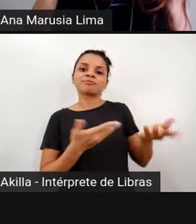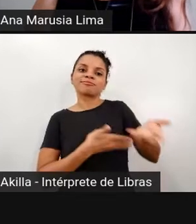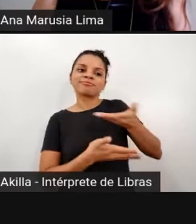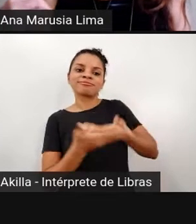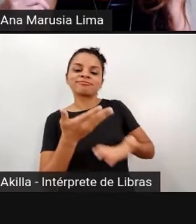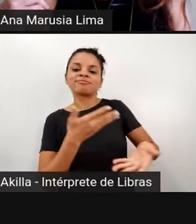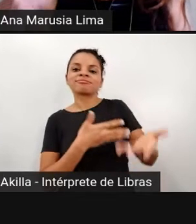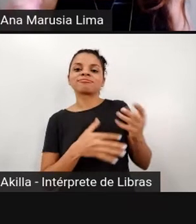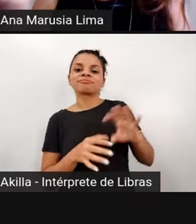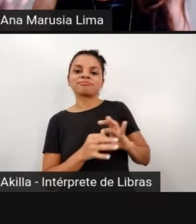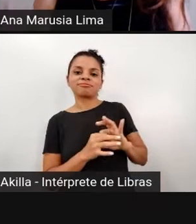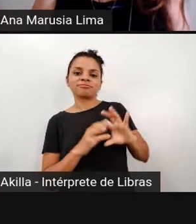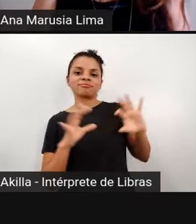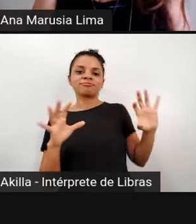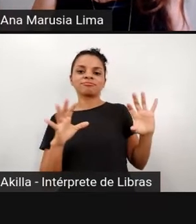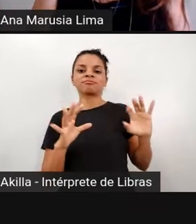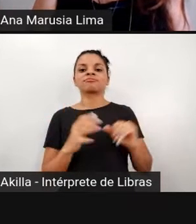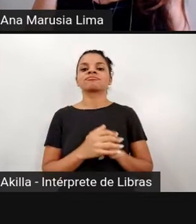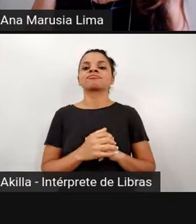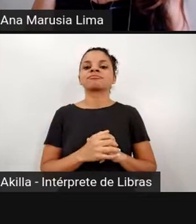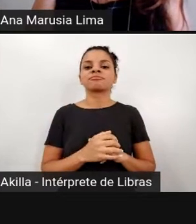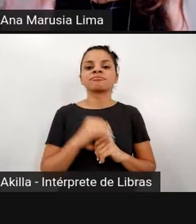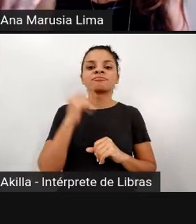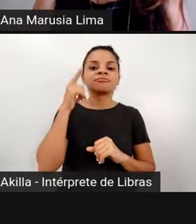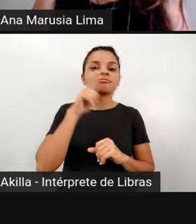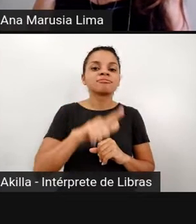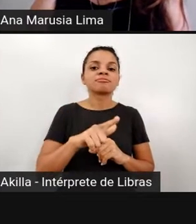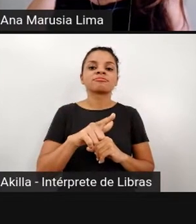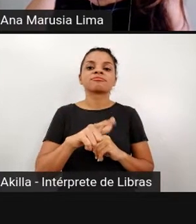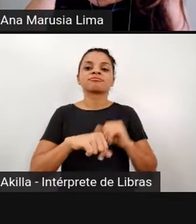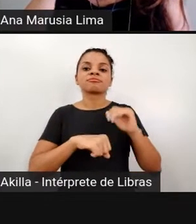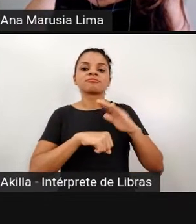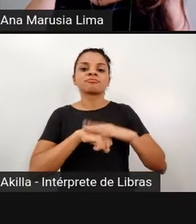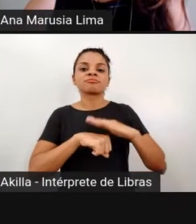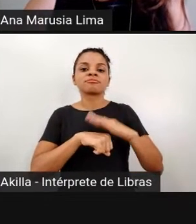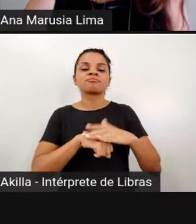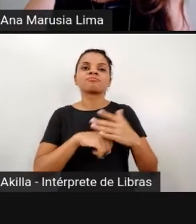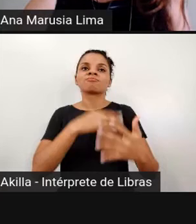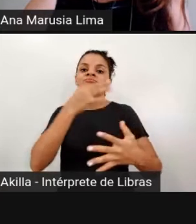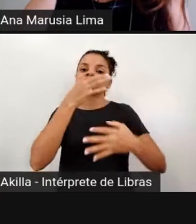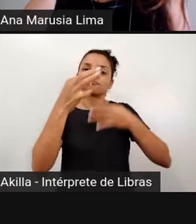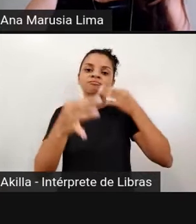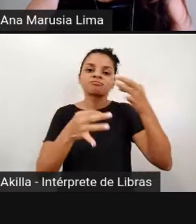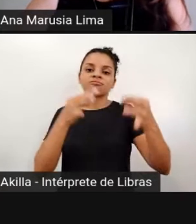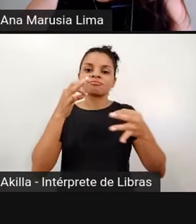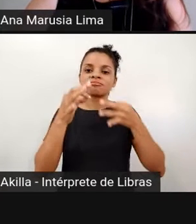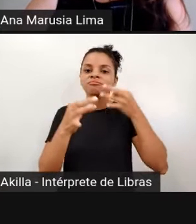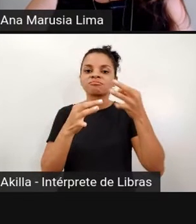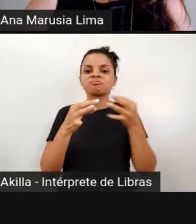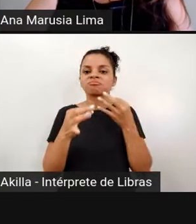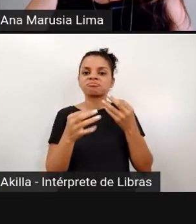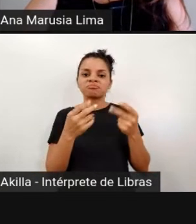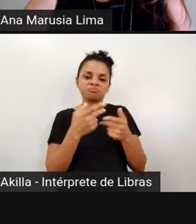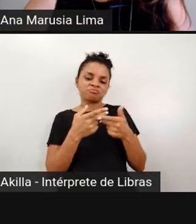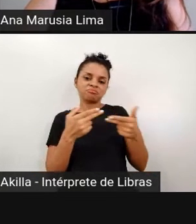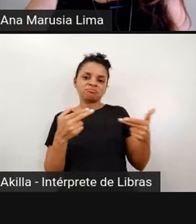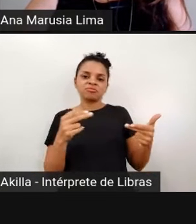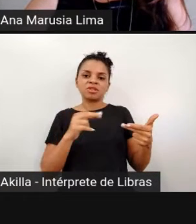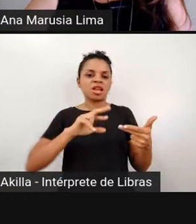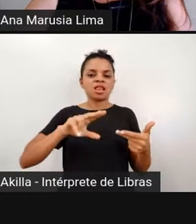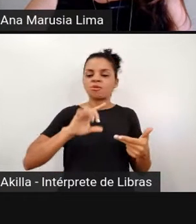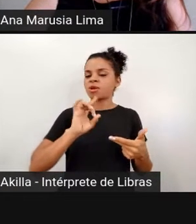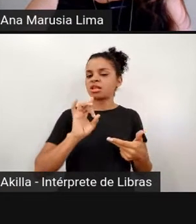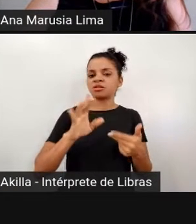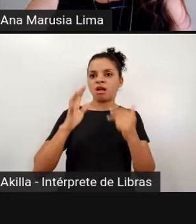assim, também formas alternativas de argumentação que não somente a racional. E, por conta disso, muito atrativo, tornando